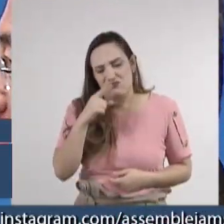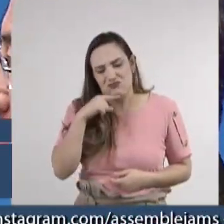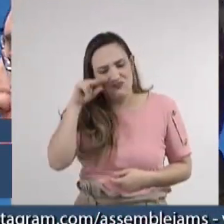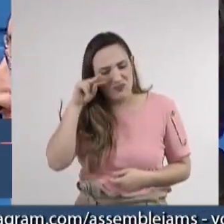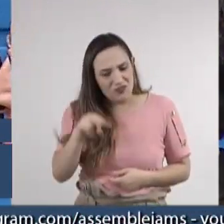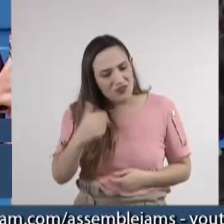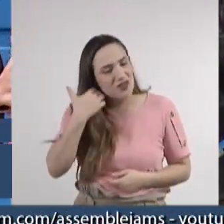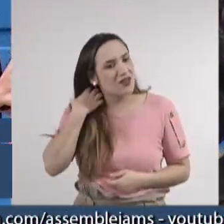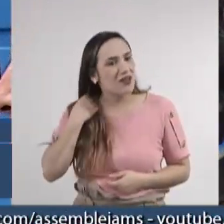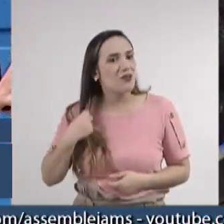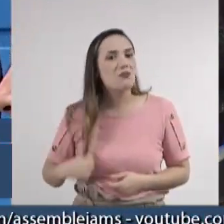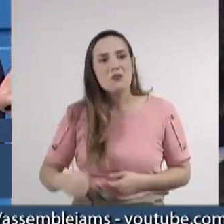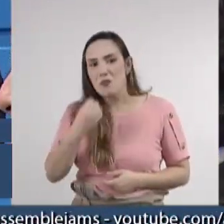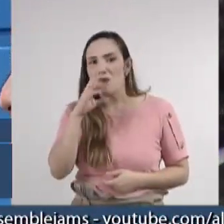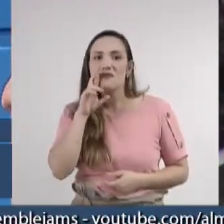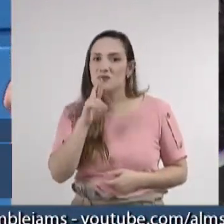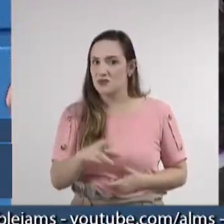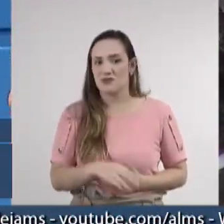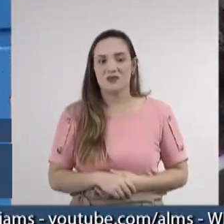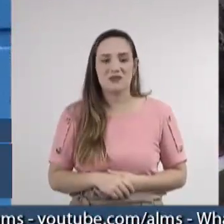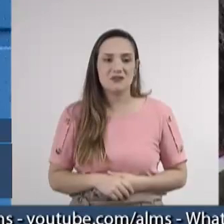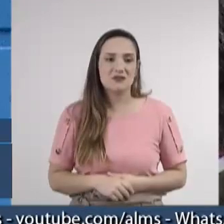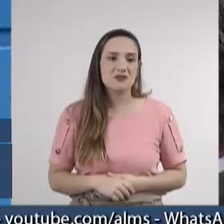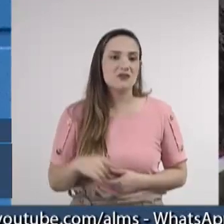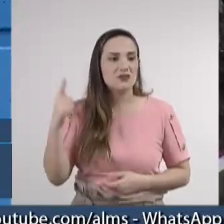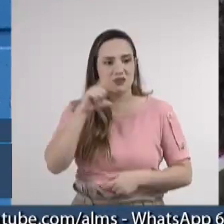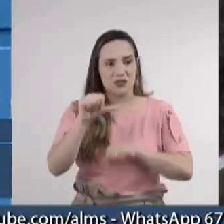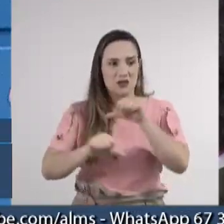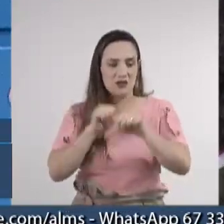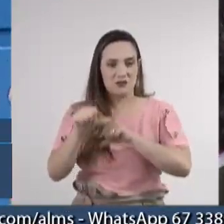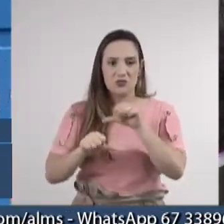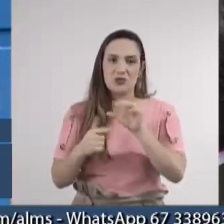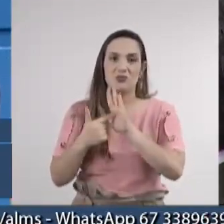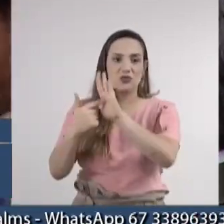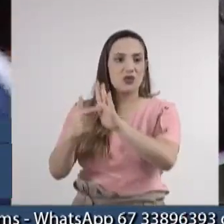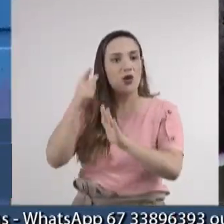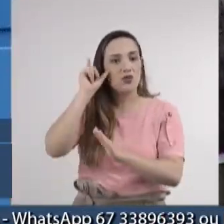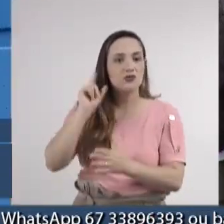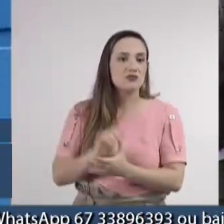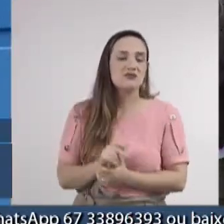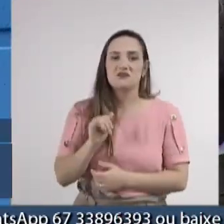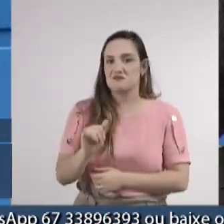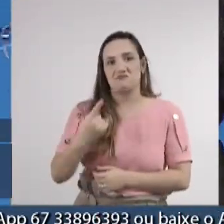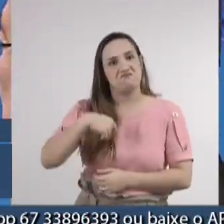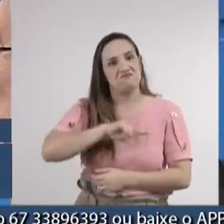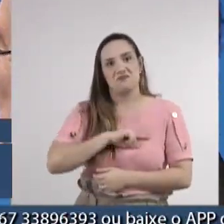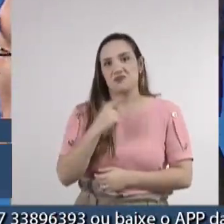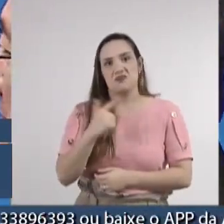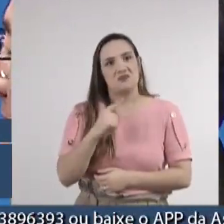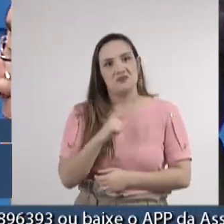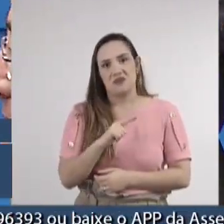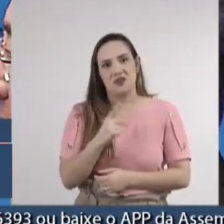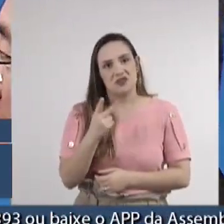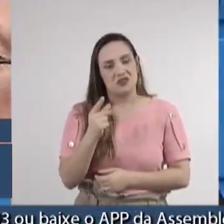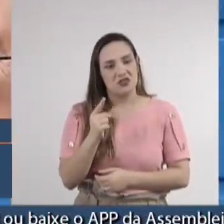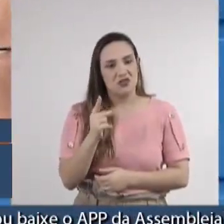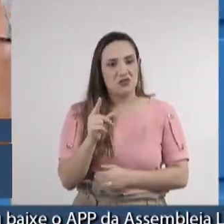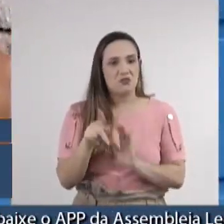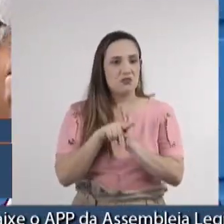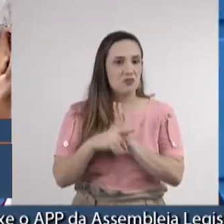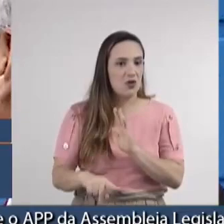pelo menos preliminar, de que a gente vai mudar o que eles apresentaram ontem se nós não tivermos investimento